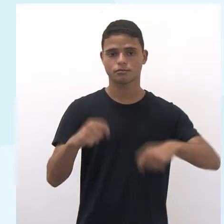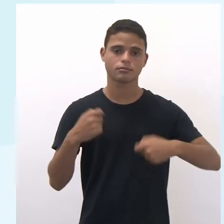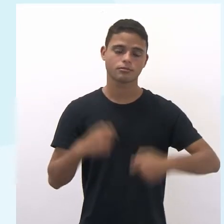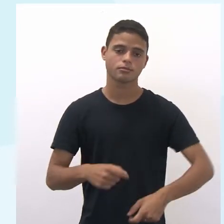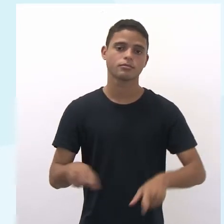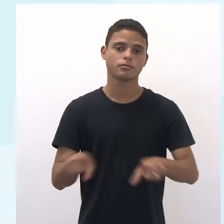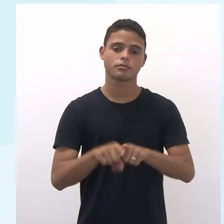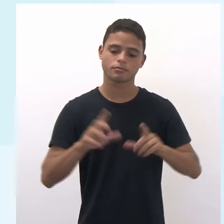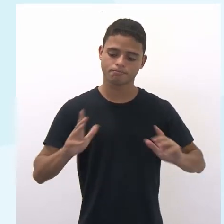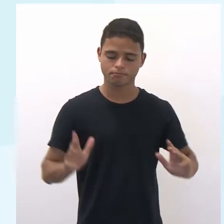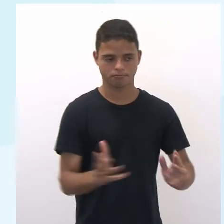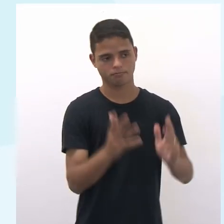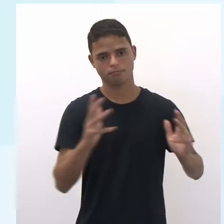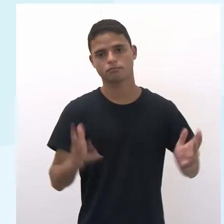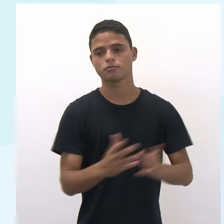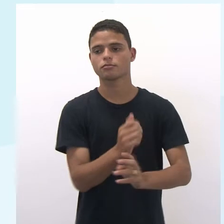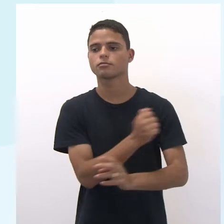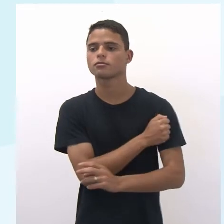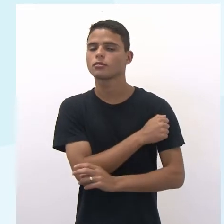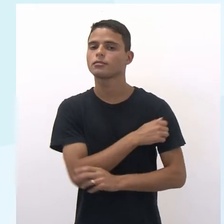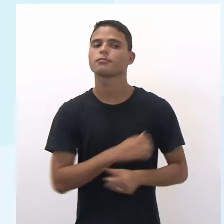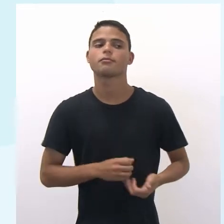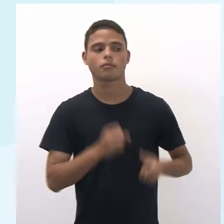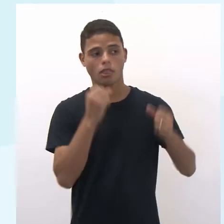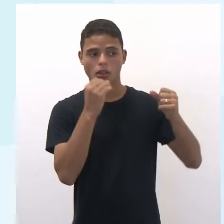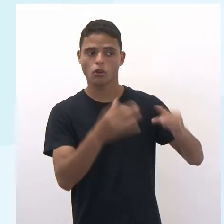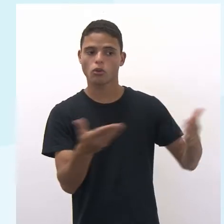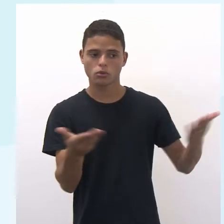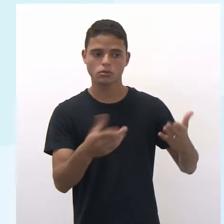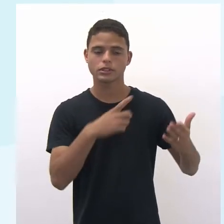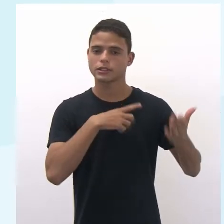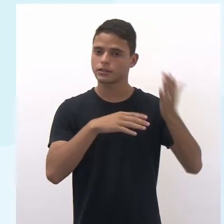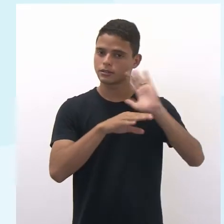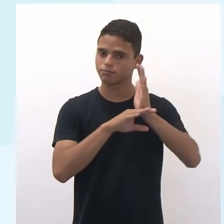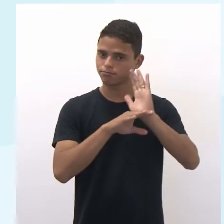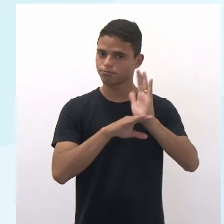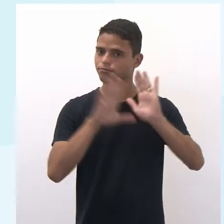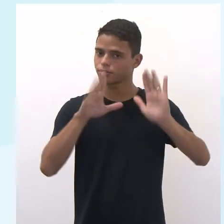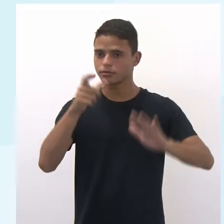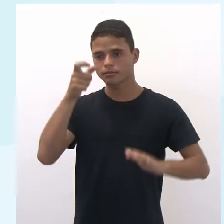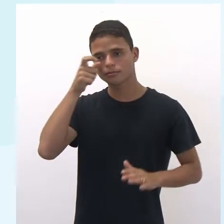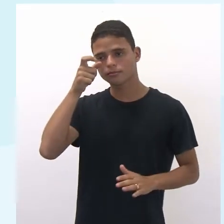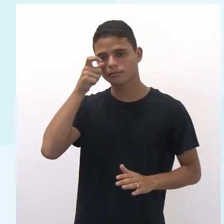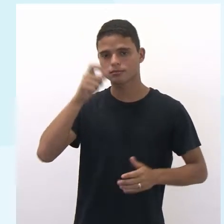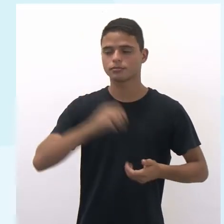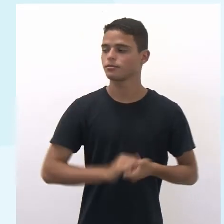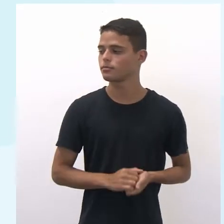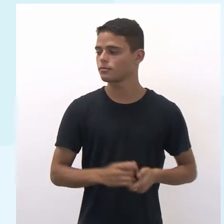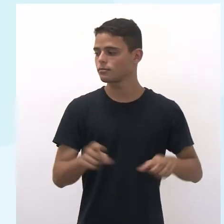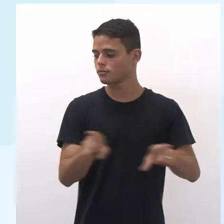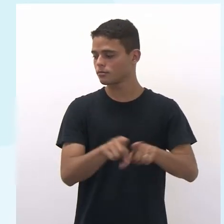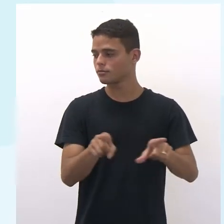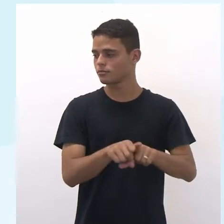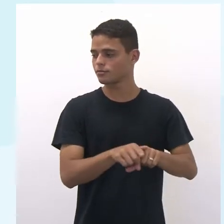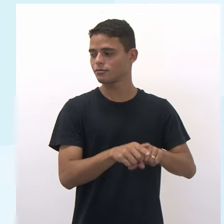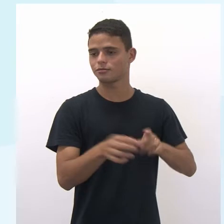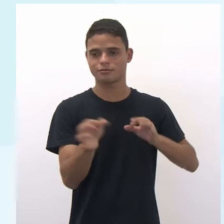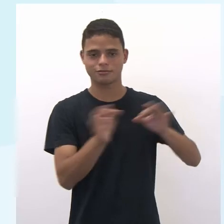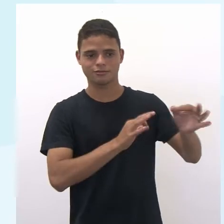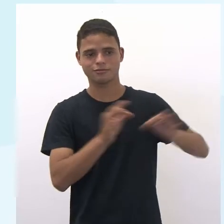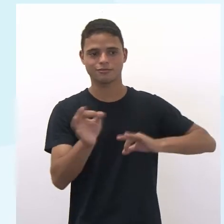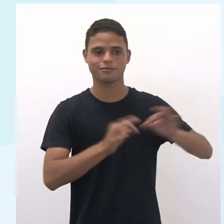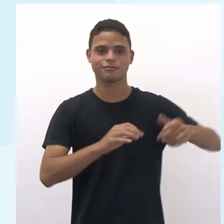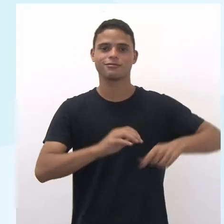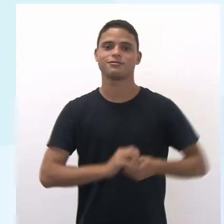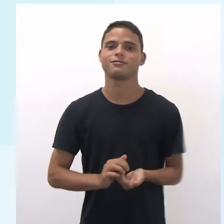Incentivar os estudantes, né? Falar, olha, hoje vai ter esse vídeo, mas ele é muito interessante. Fazer uma propaganda, gente. Fazer uma